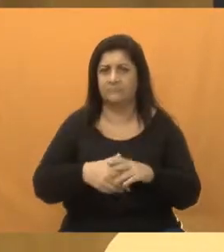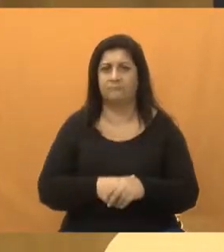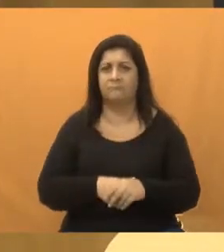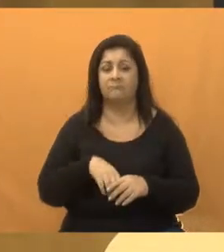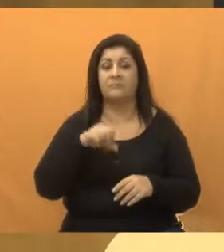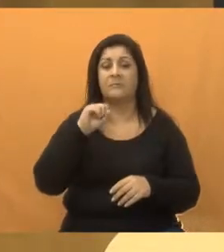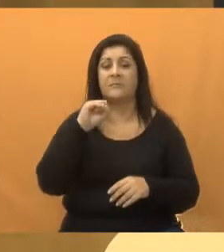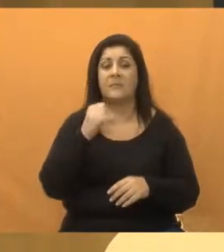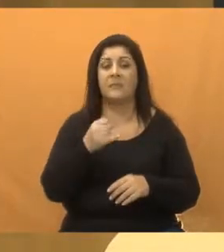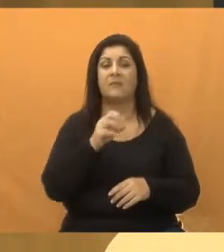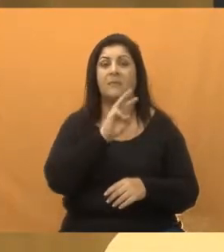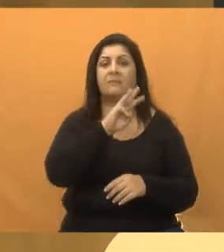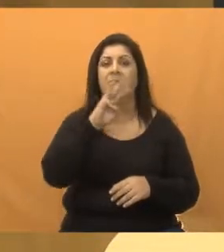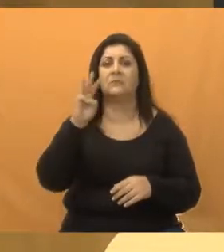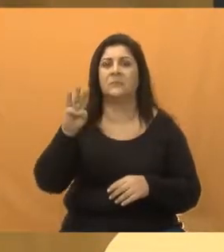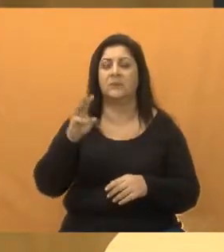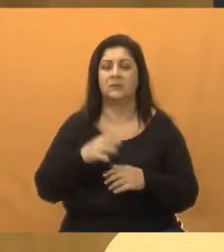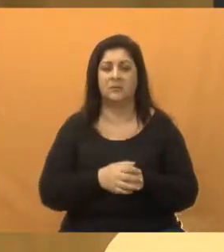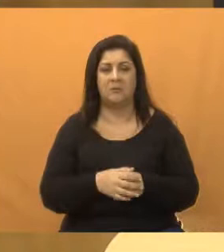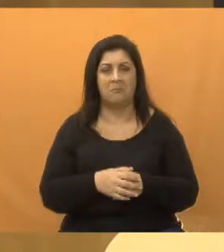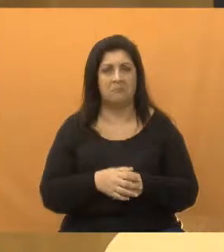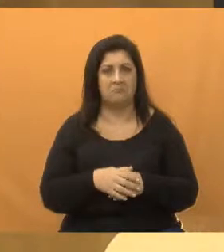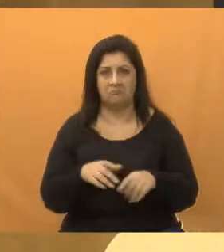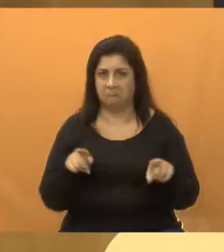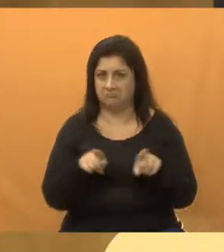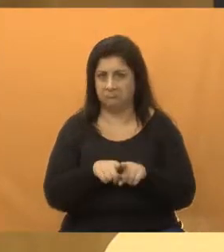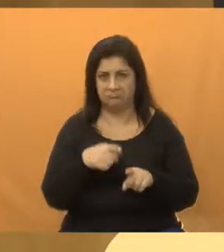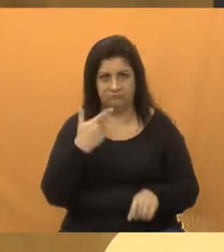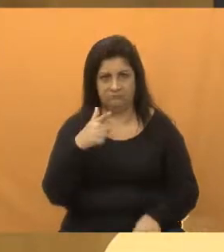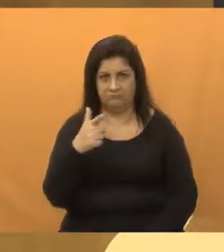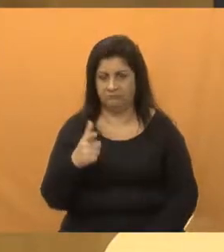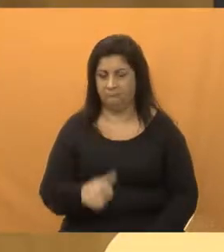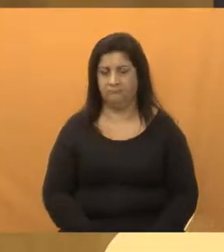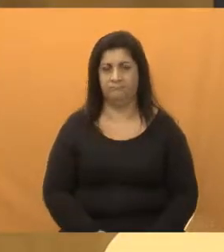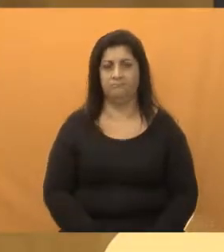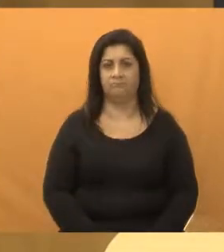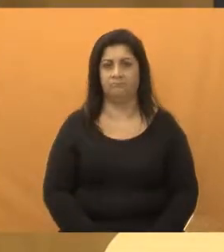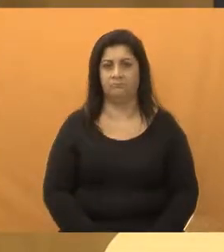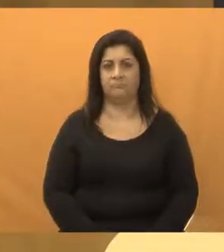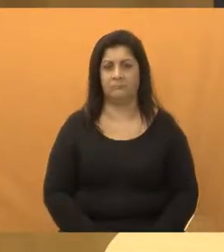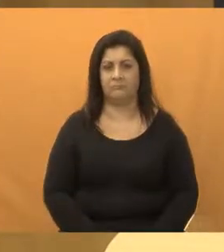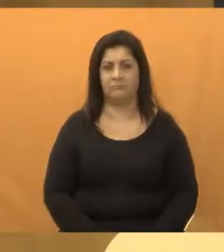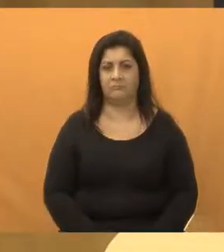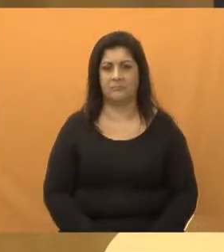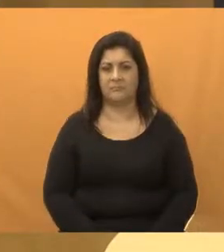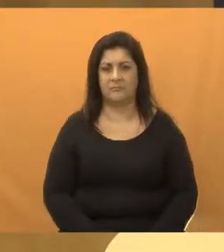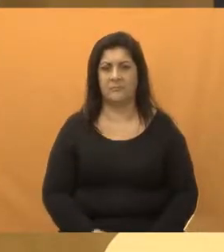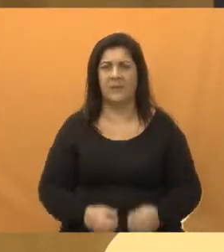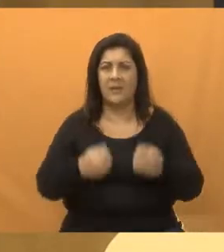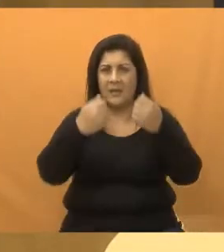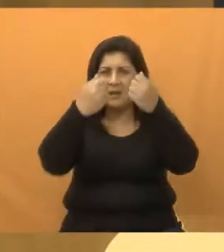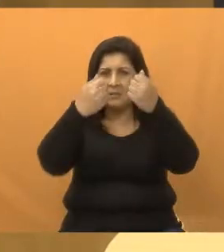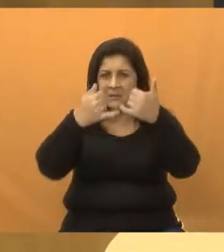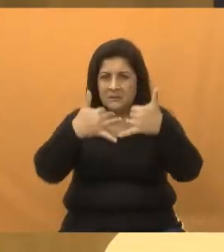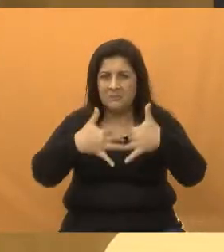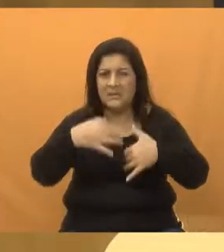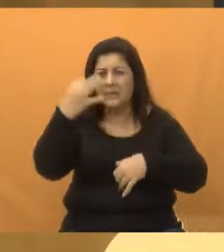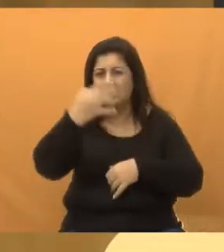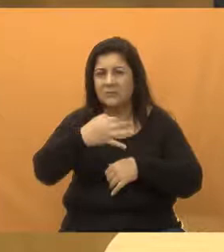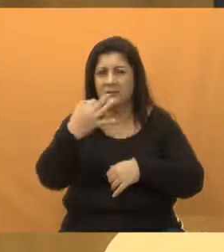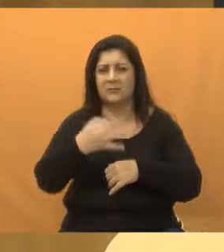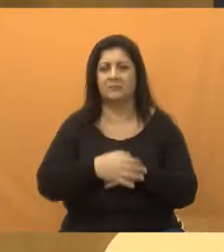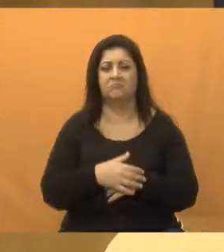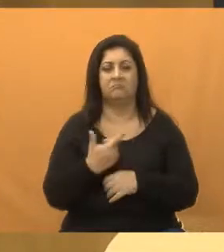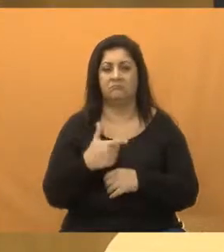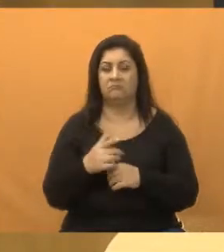da transparência da prefeitura, também não tem o frango, sabe, desossado.